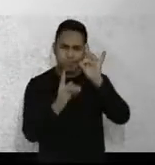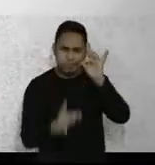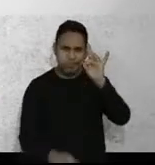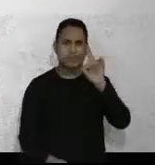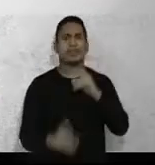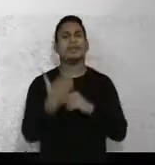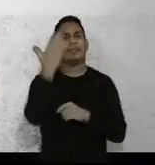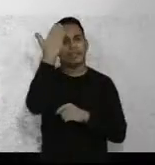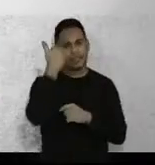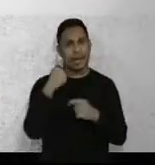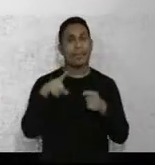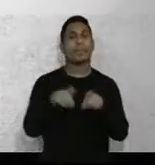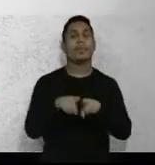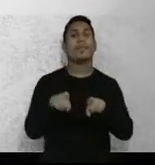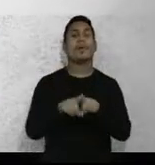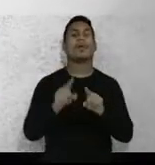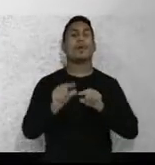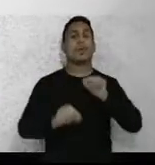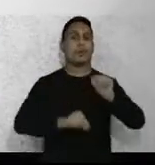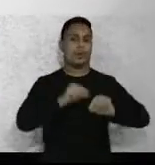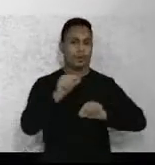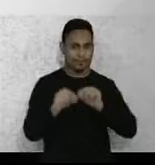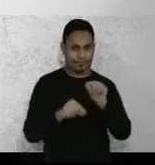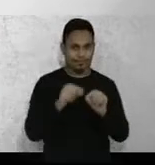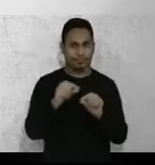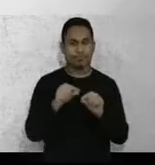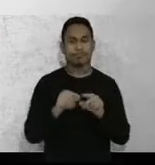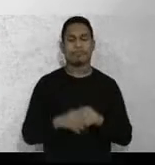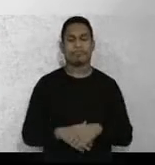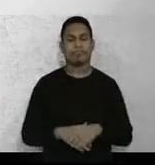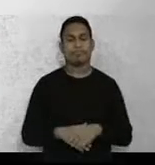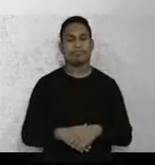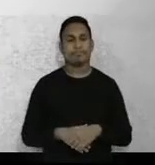que... Estão falando comigo aqui.